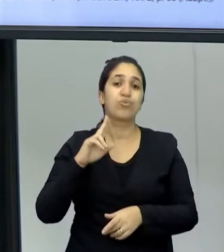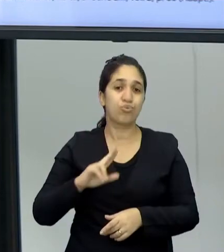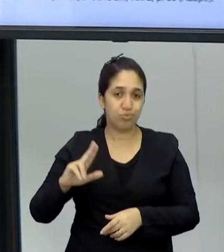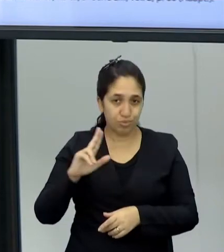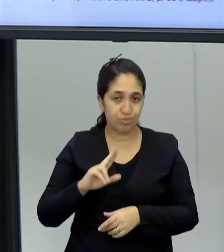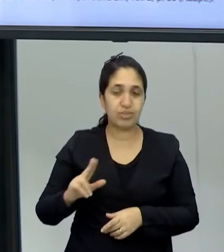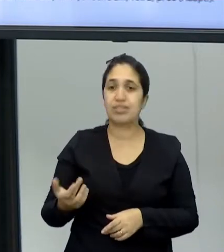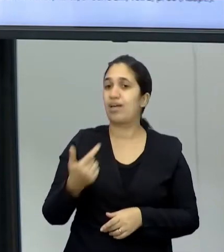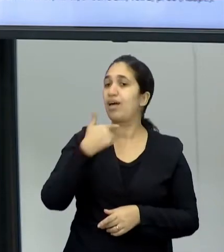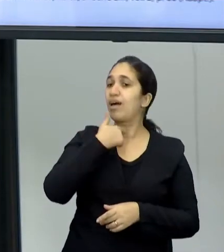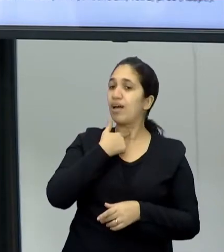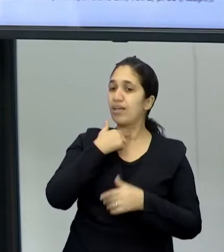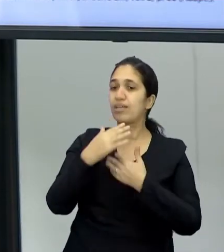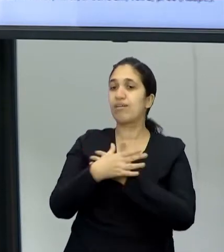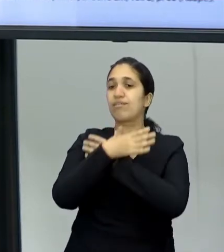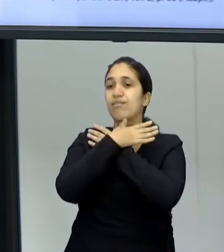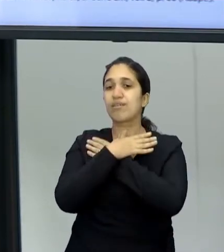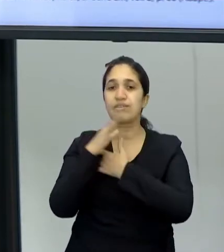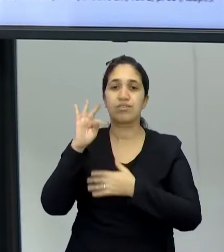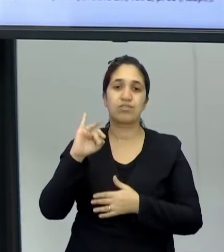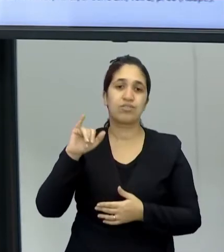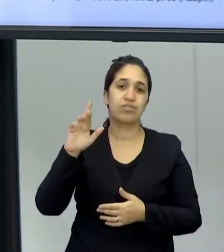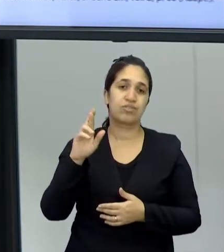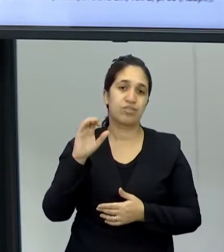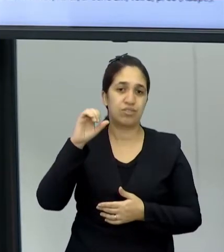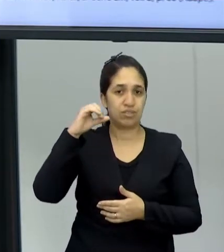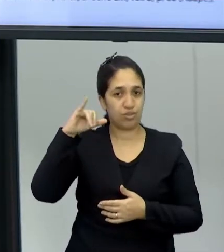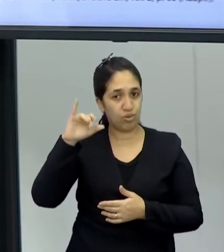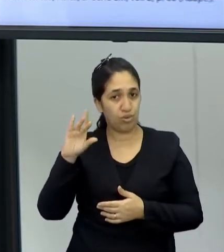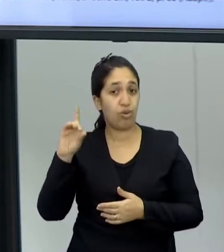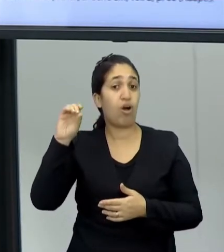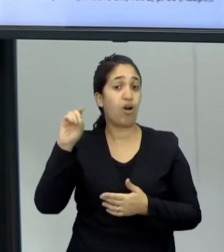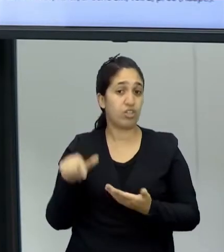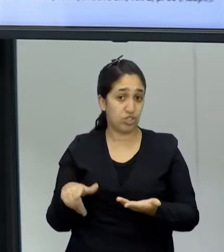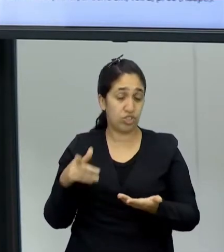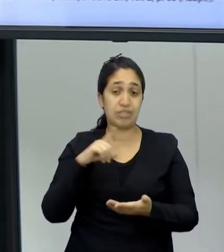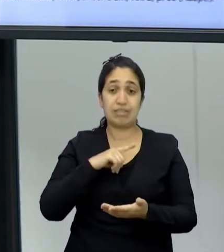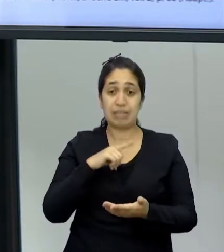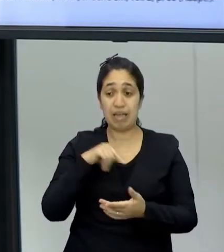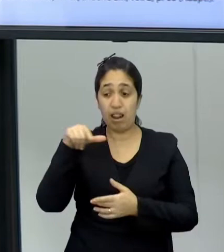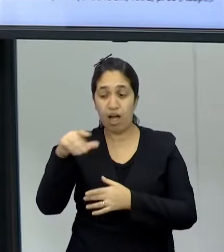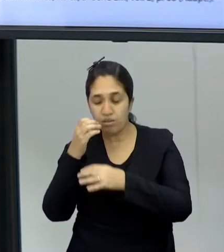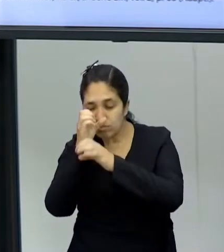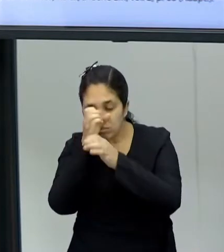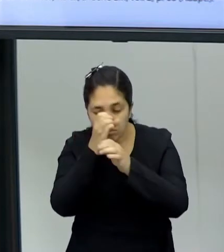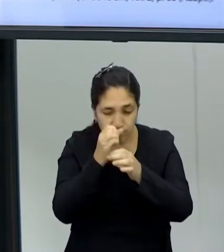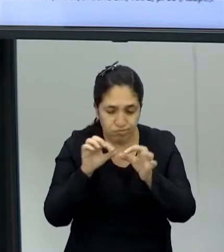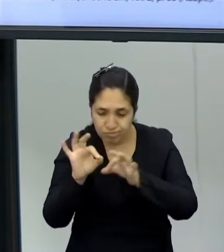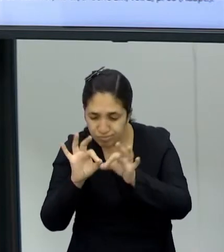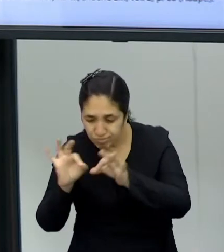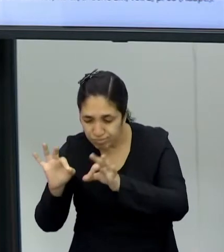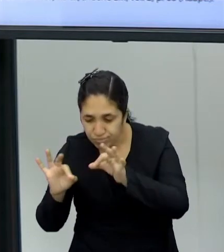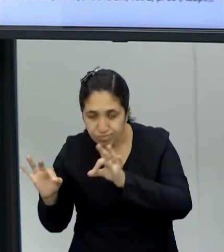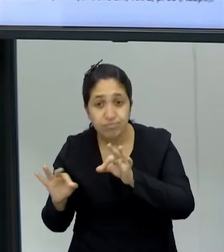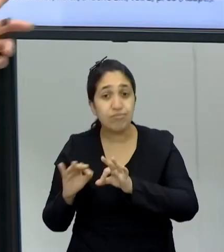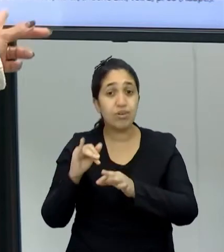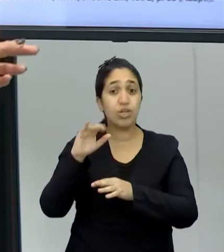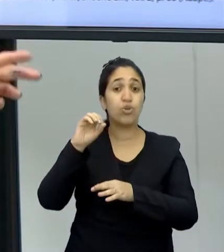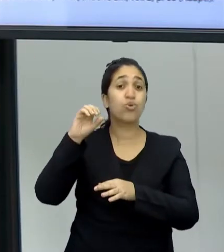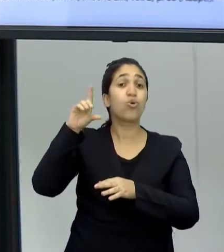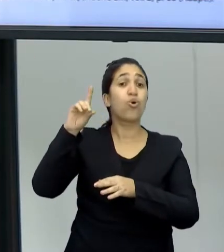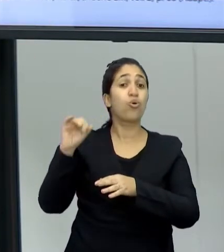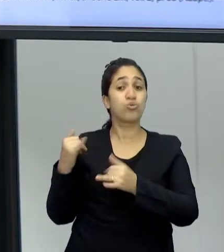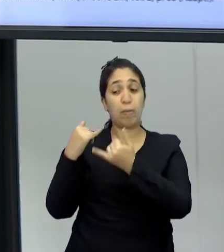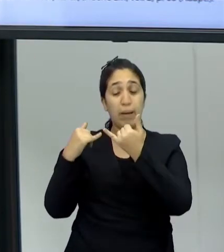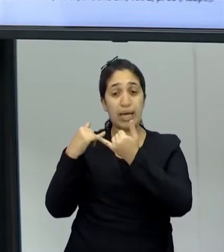essa substância. Então, em laboratórios, os cientistas fazem um iodo parecido com esse, mas